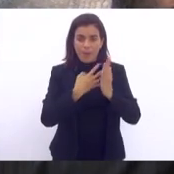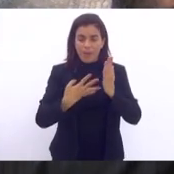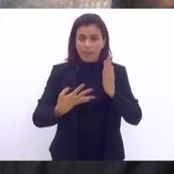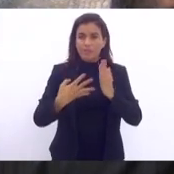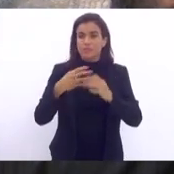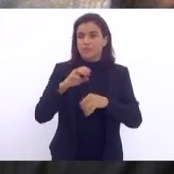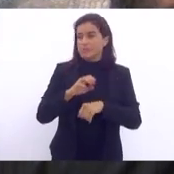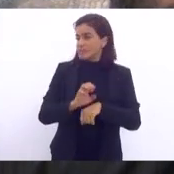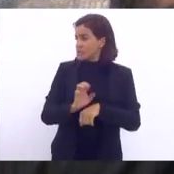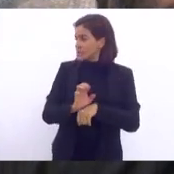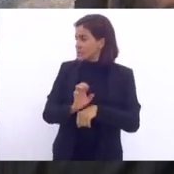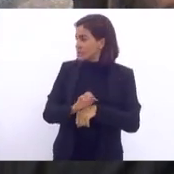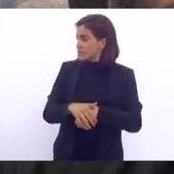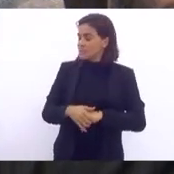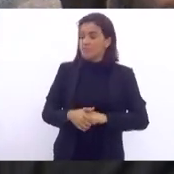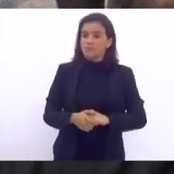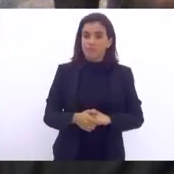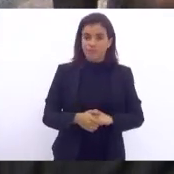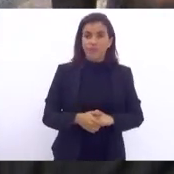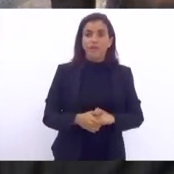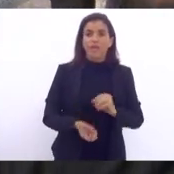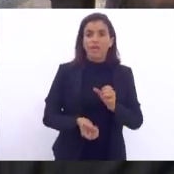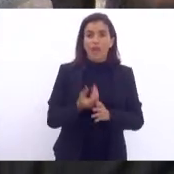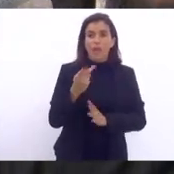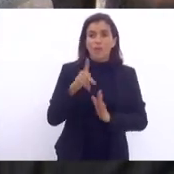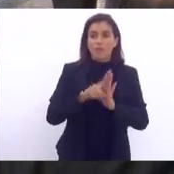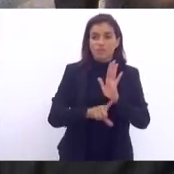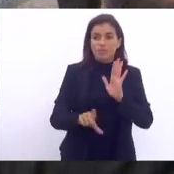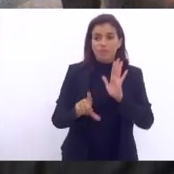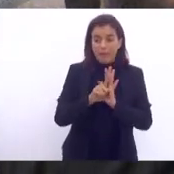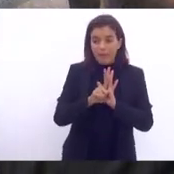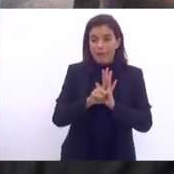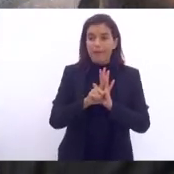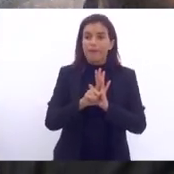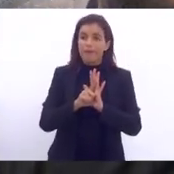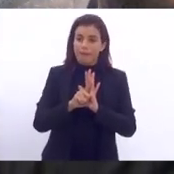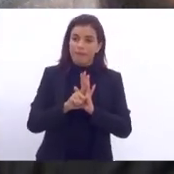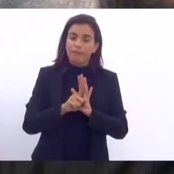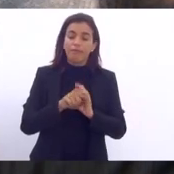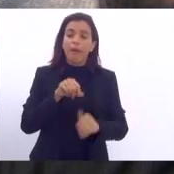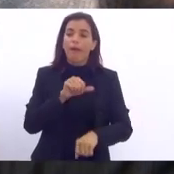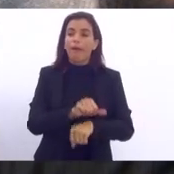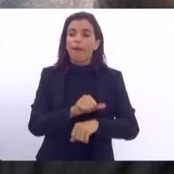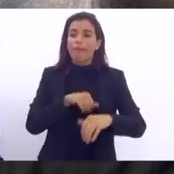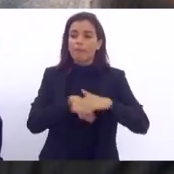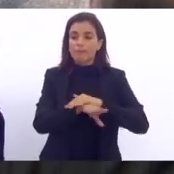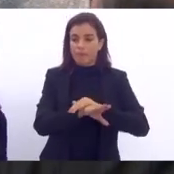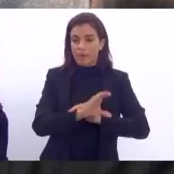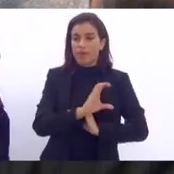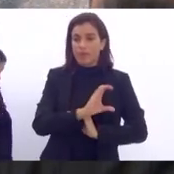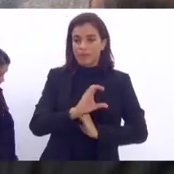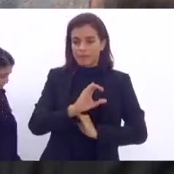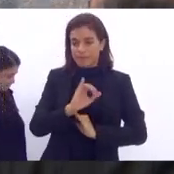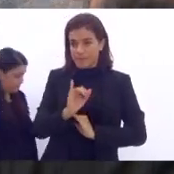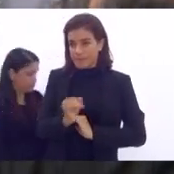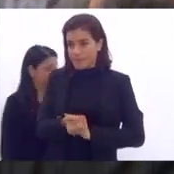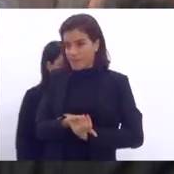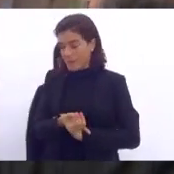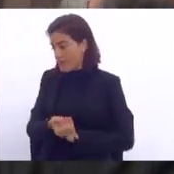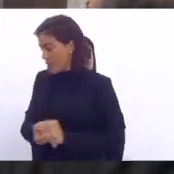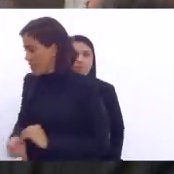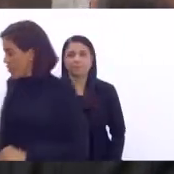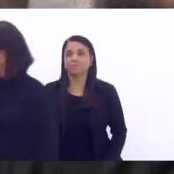um projeto de lei. Esse projeto está parado na CCJ, então quero pedir ao deputado Rodrigo